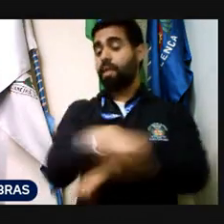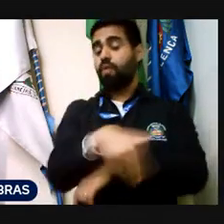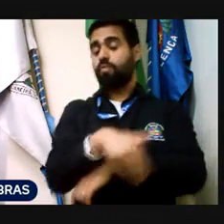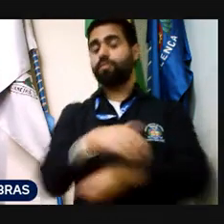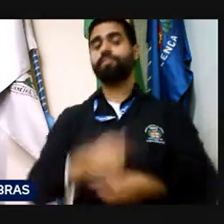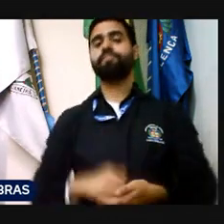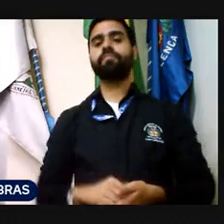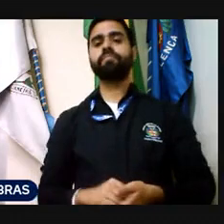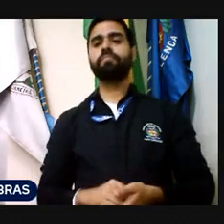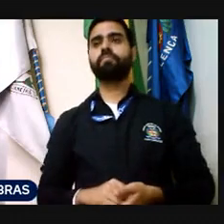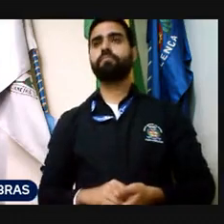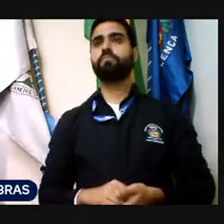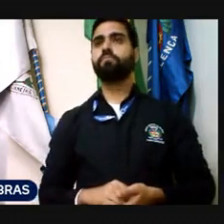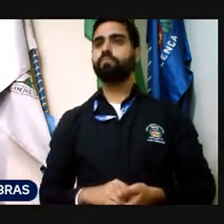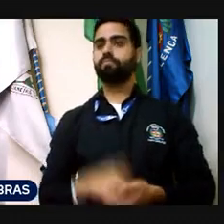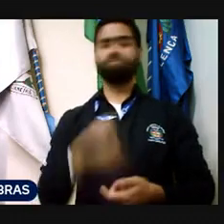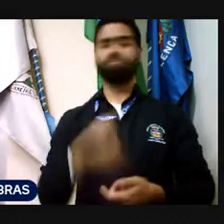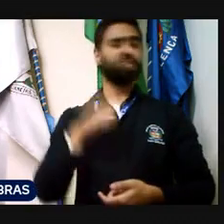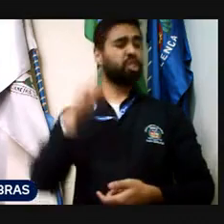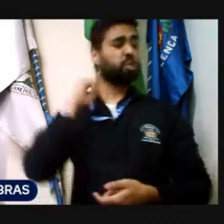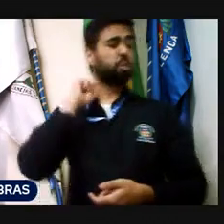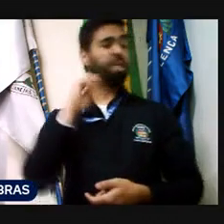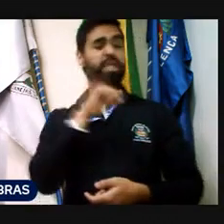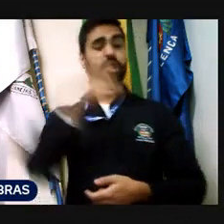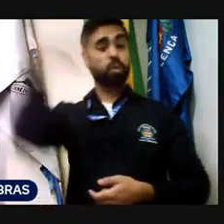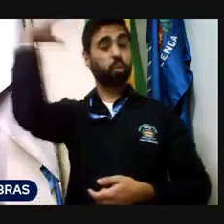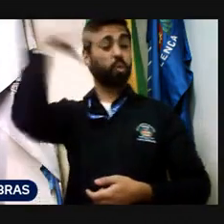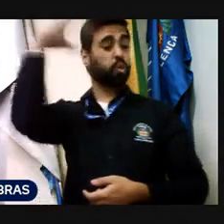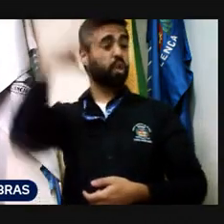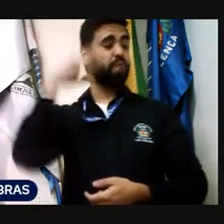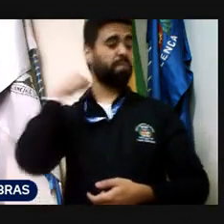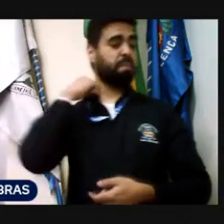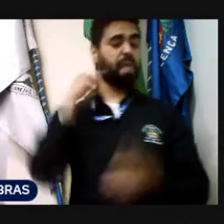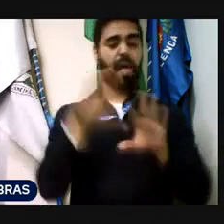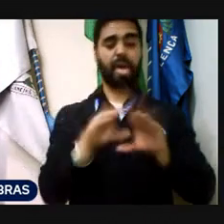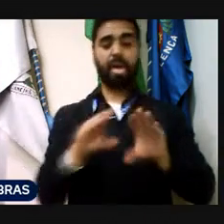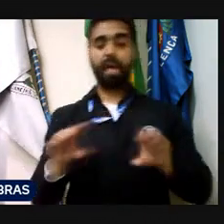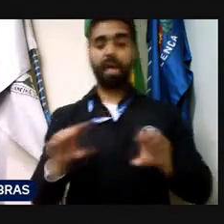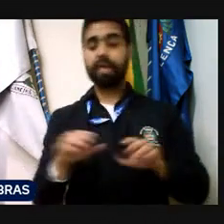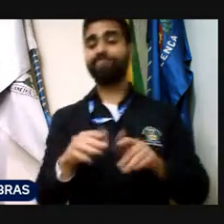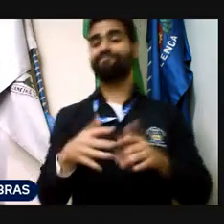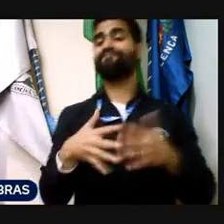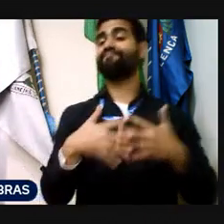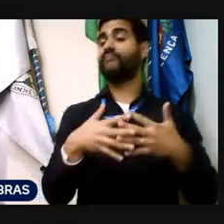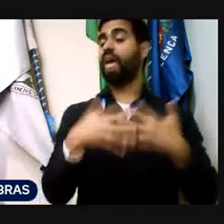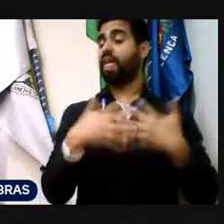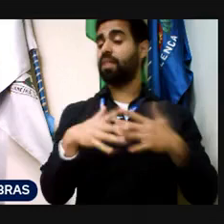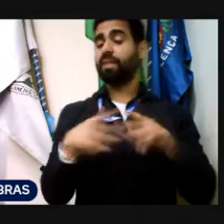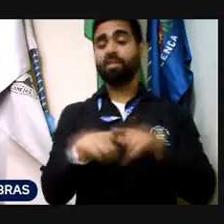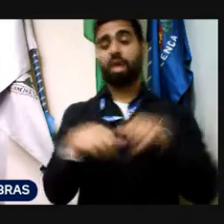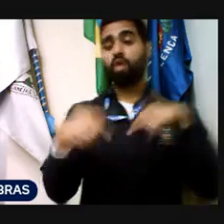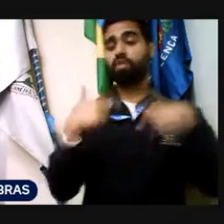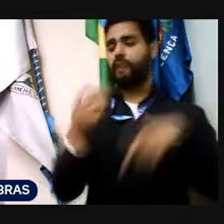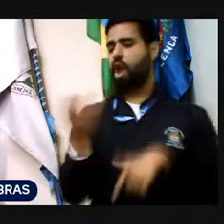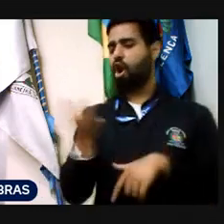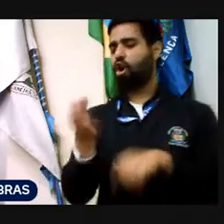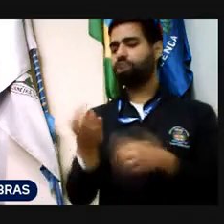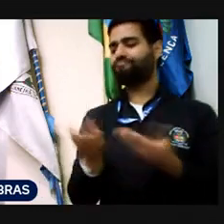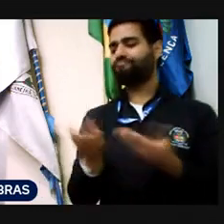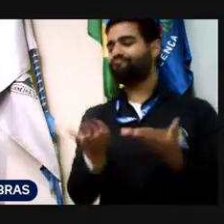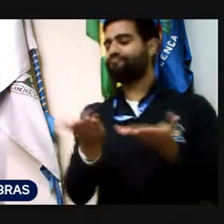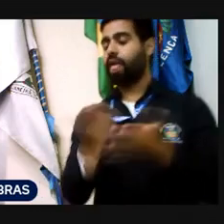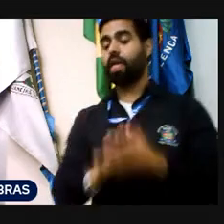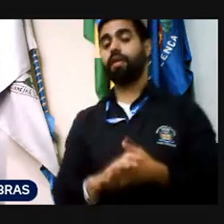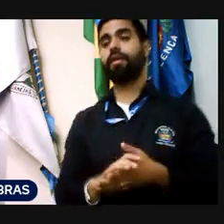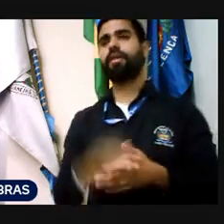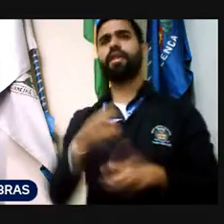bairro. Muita poeira e em tempos de chuva o barro, que acaba atrapalhando o maravilhoso trabalho oferecido naquela UBS. São, no